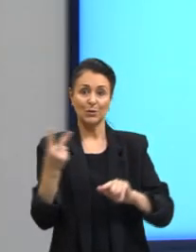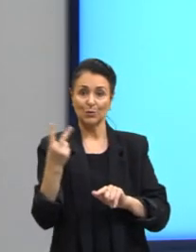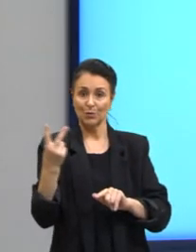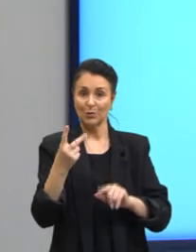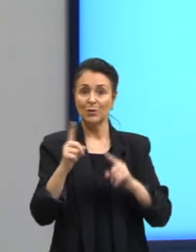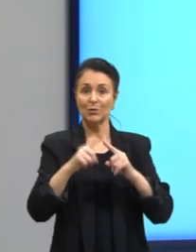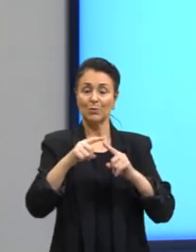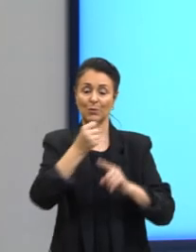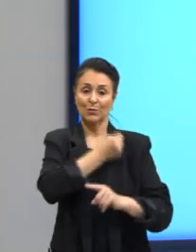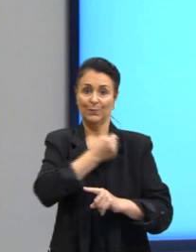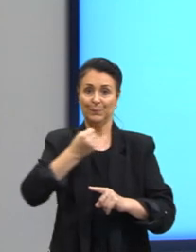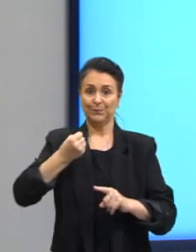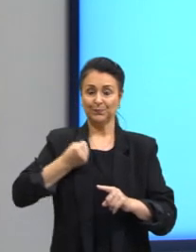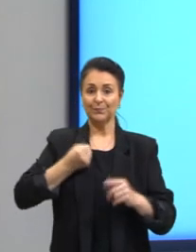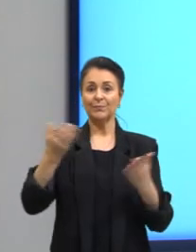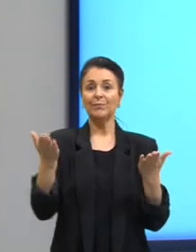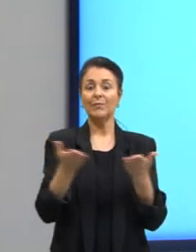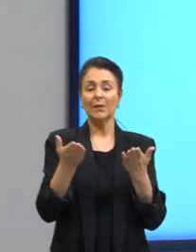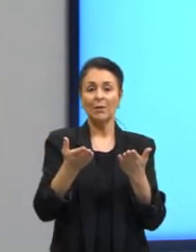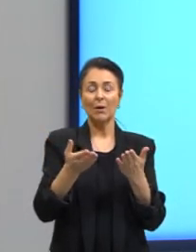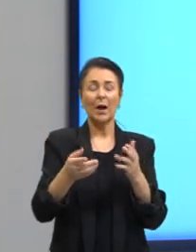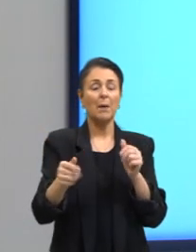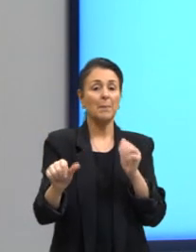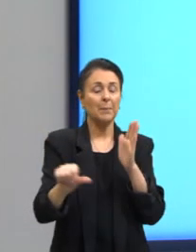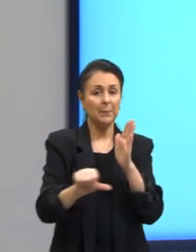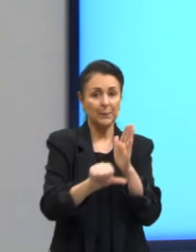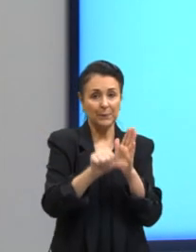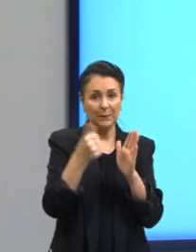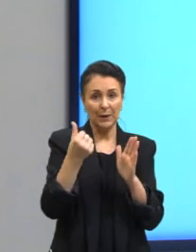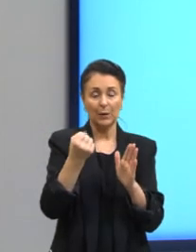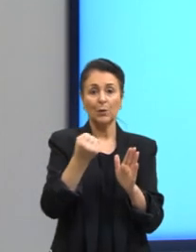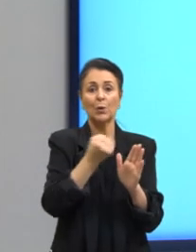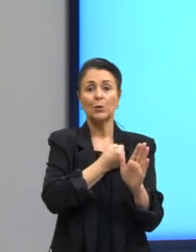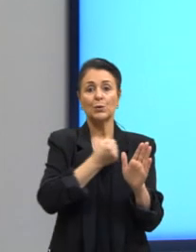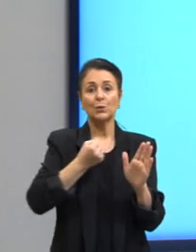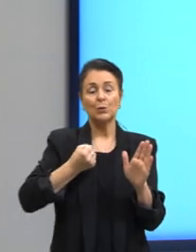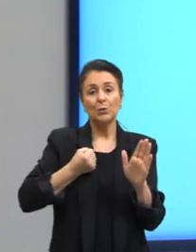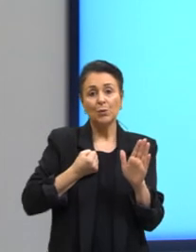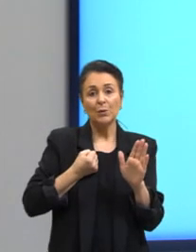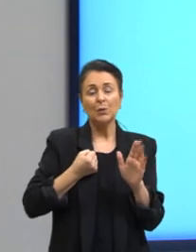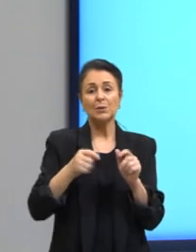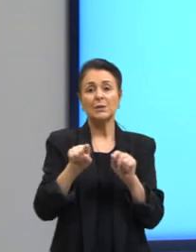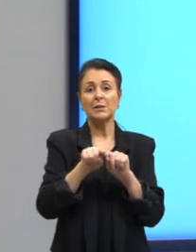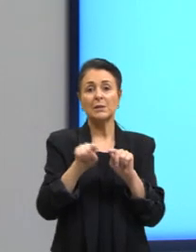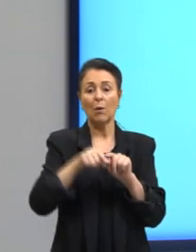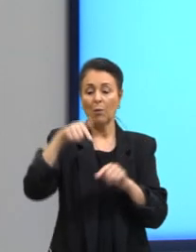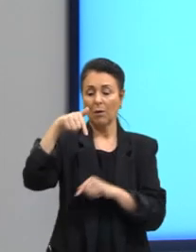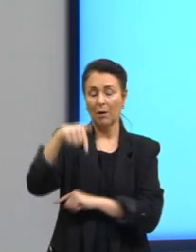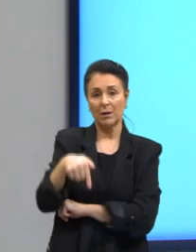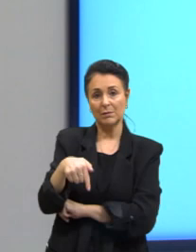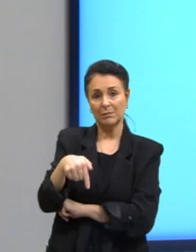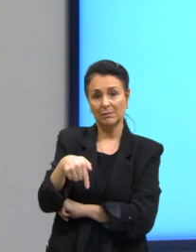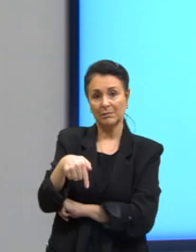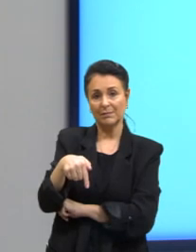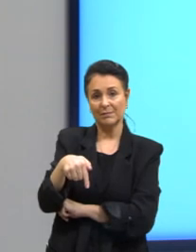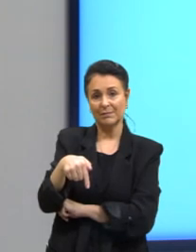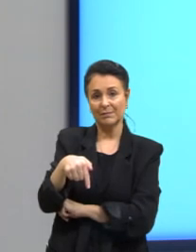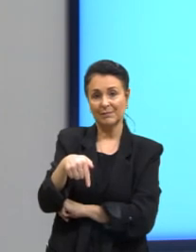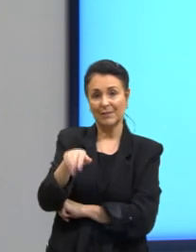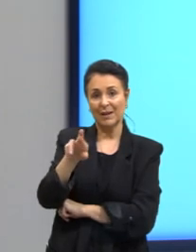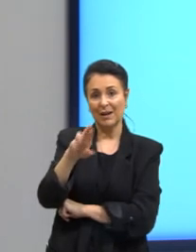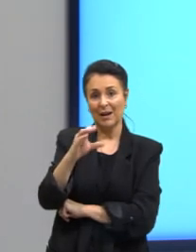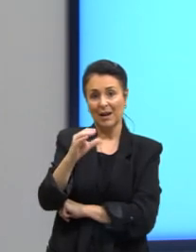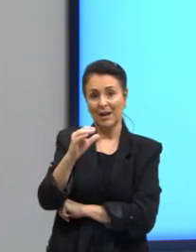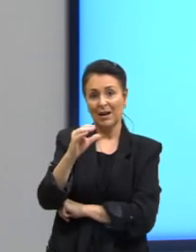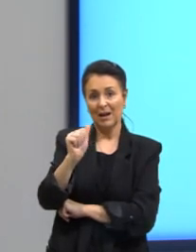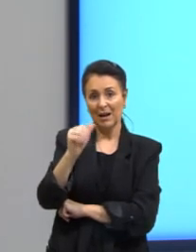então vamos lá primeiro dos Racionais dos números racionais quais são os números racionais Essa é a questão